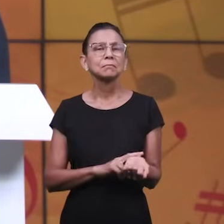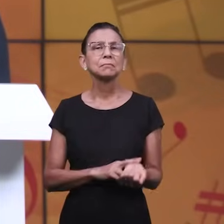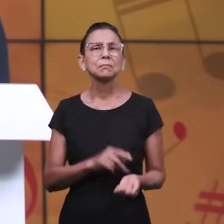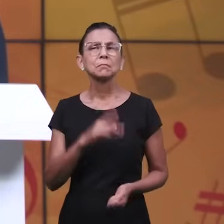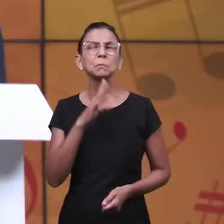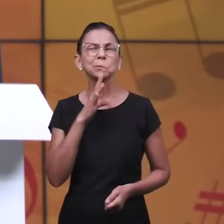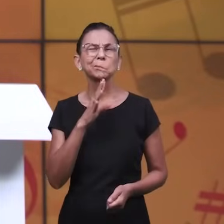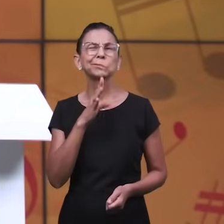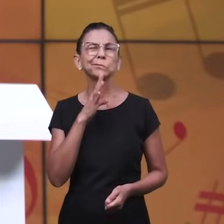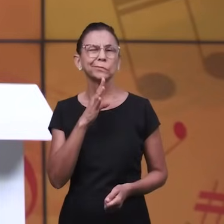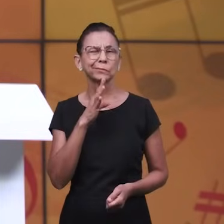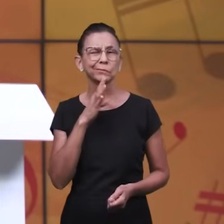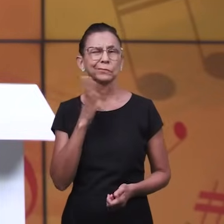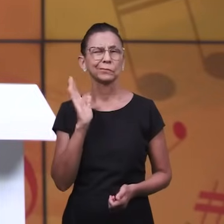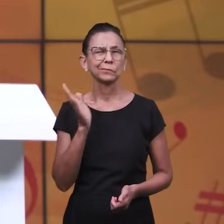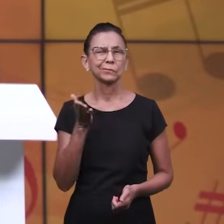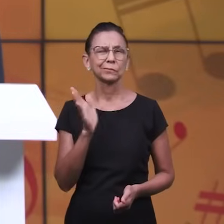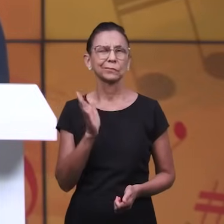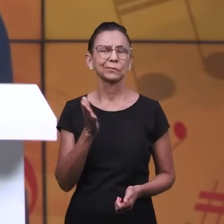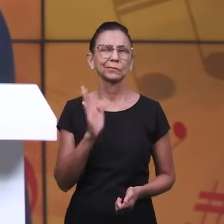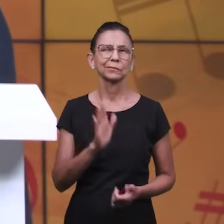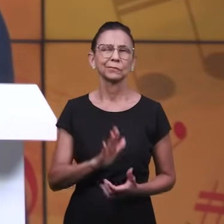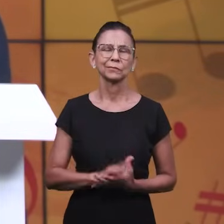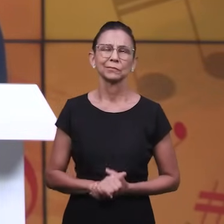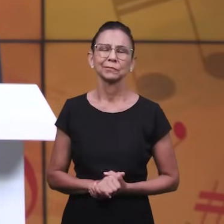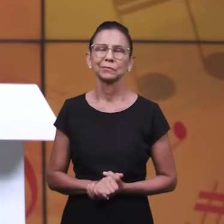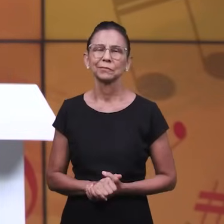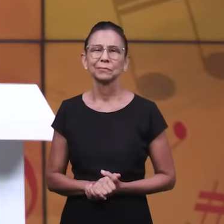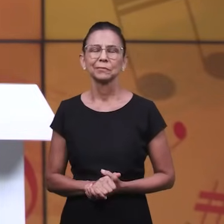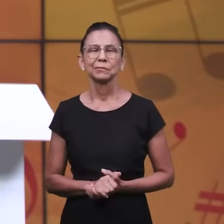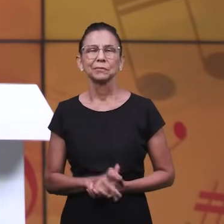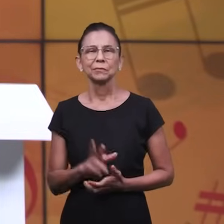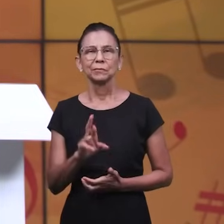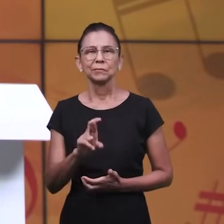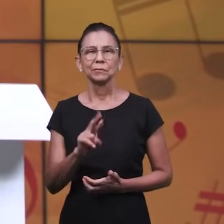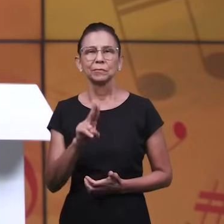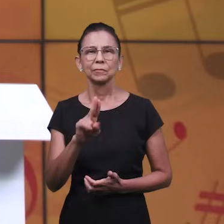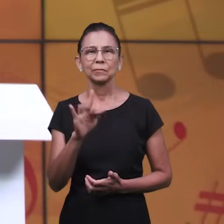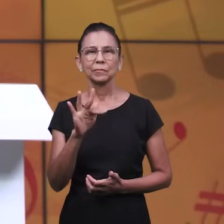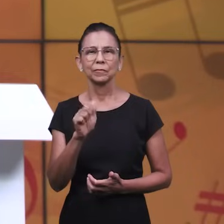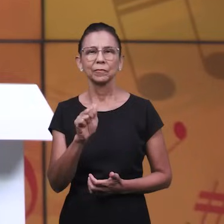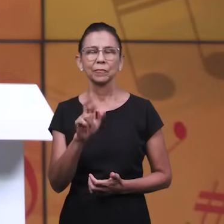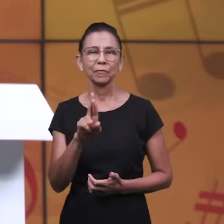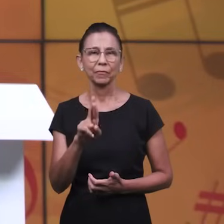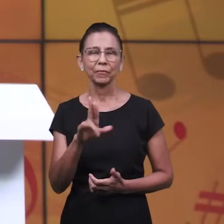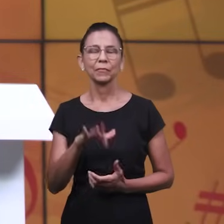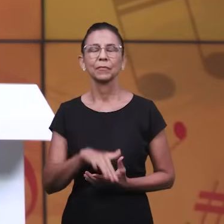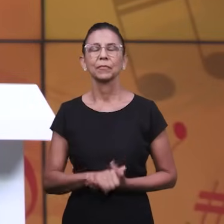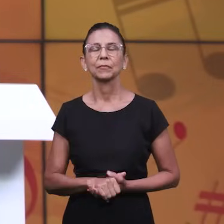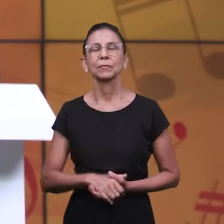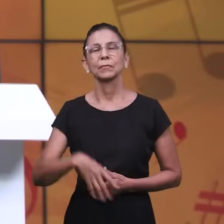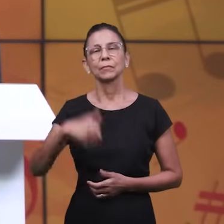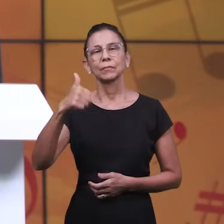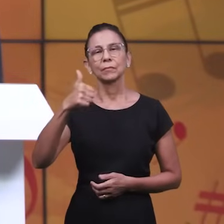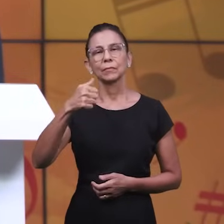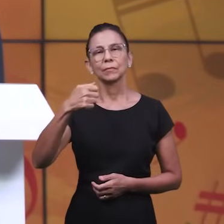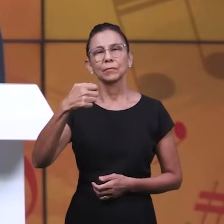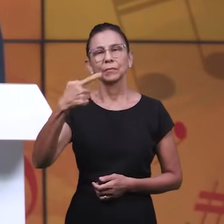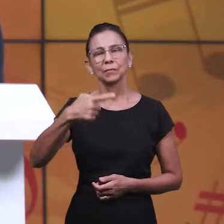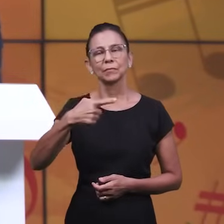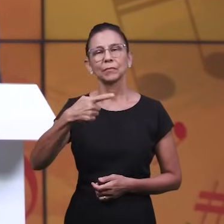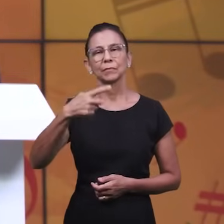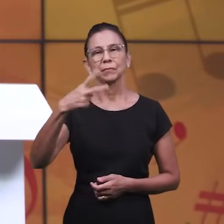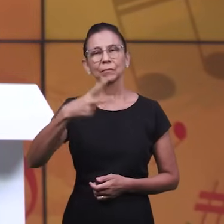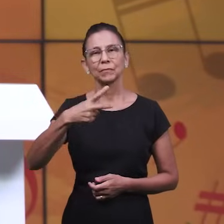conhecemos bastante. É o rufar. Nós vamos rufar no primeiro, segundo, terceiro